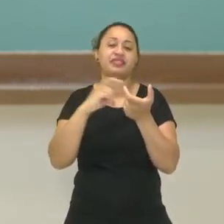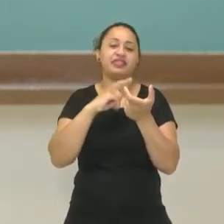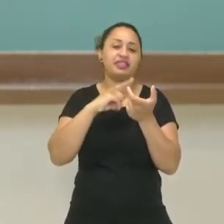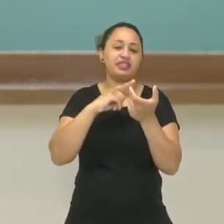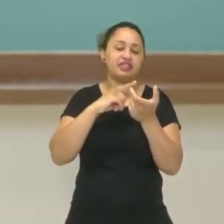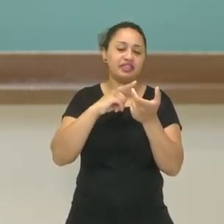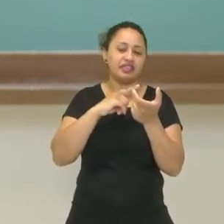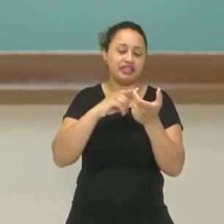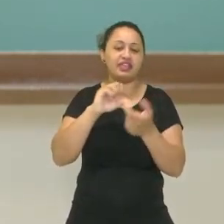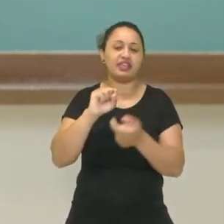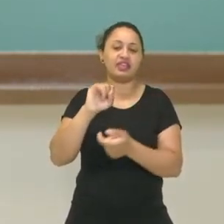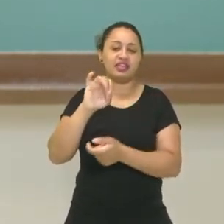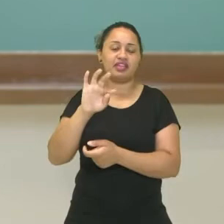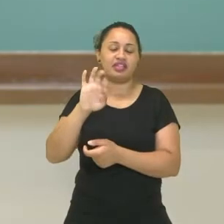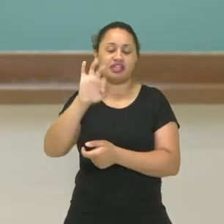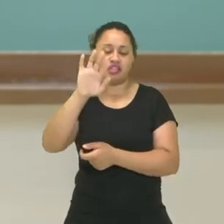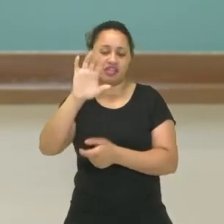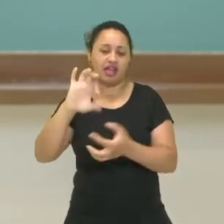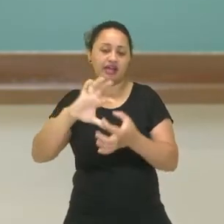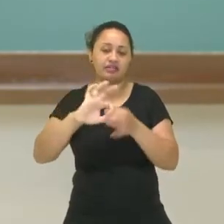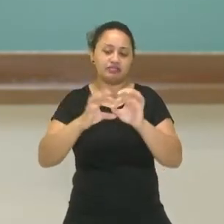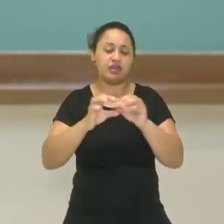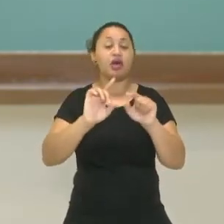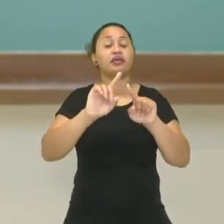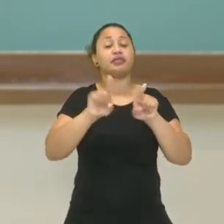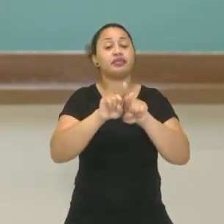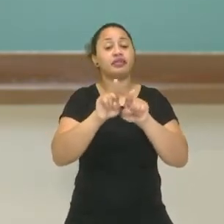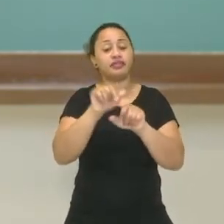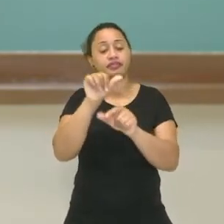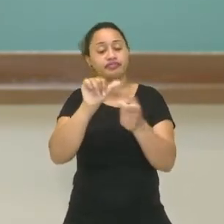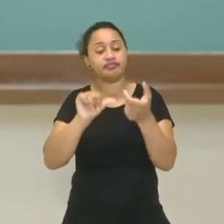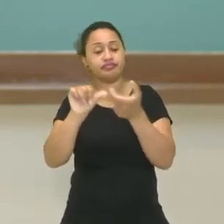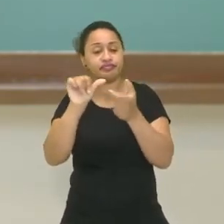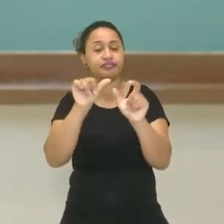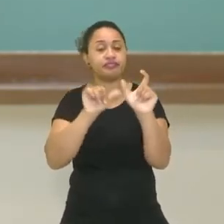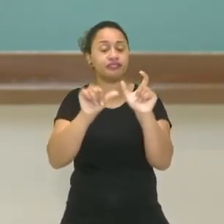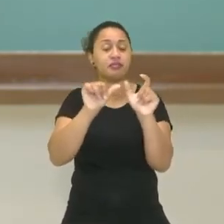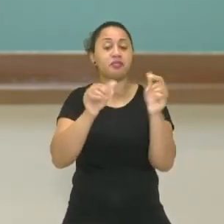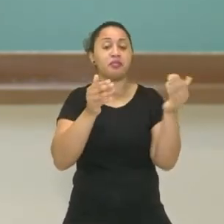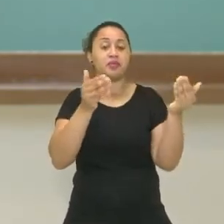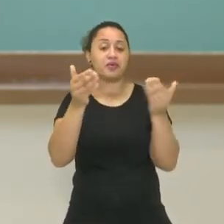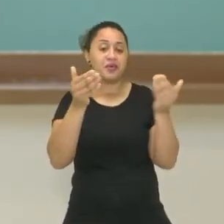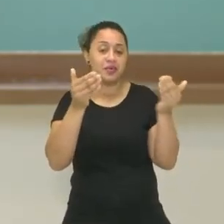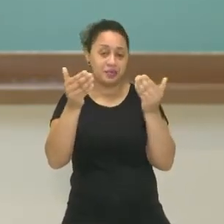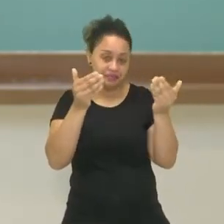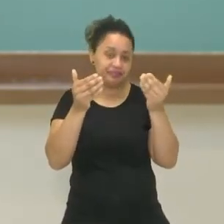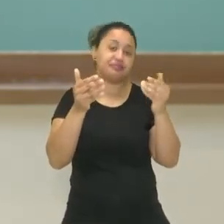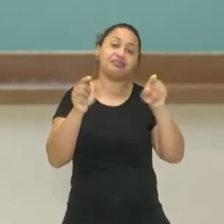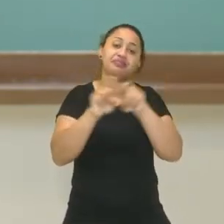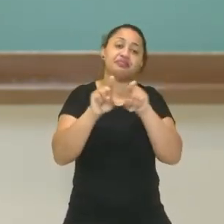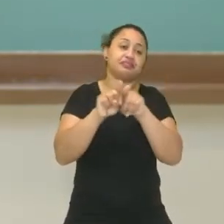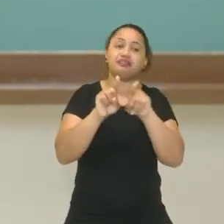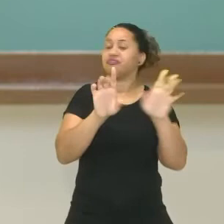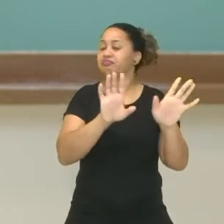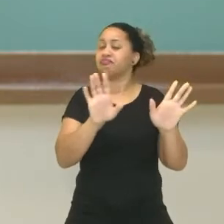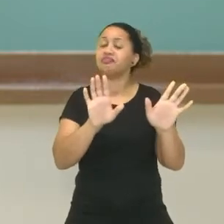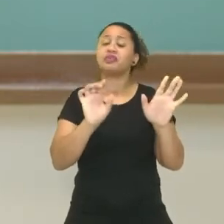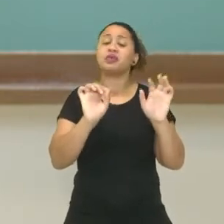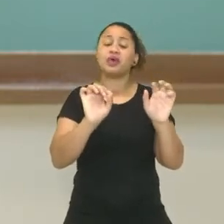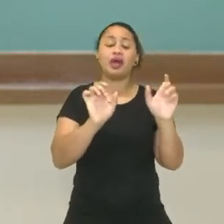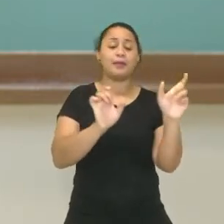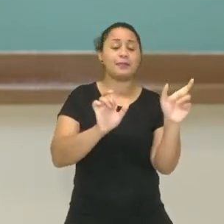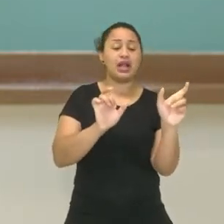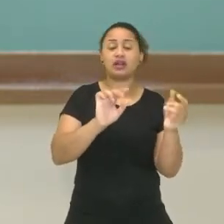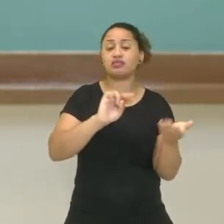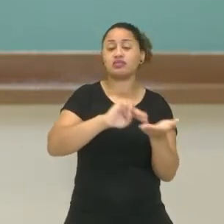parasintética, né, derivação por comparação, e temos a derivação imprópria, que é quando uma palavra muda